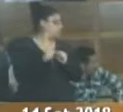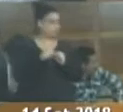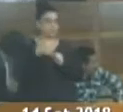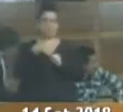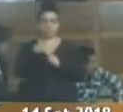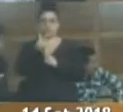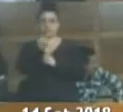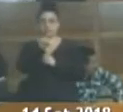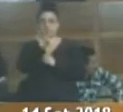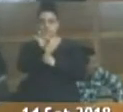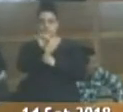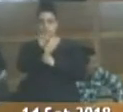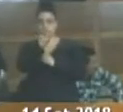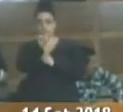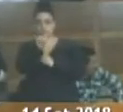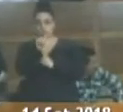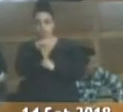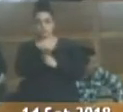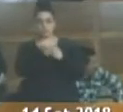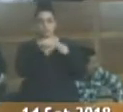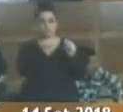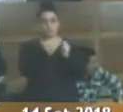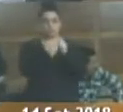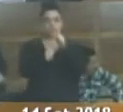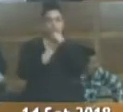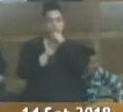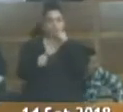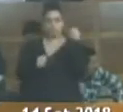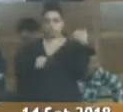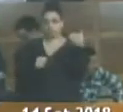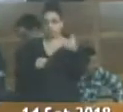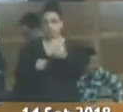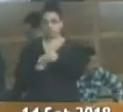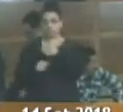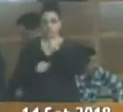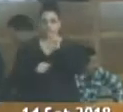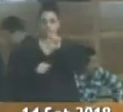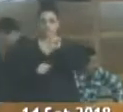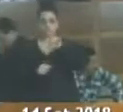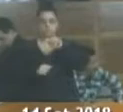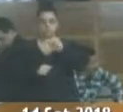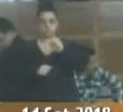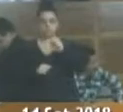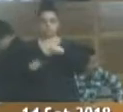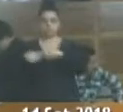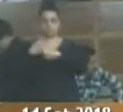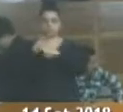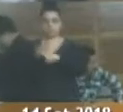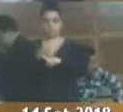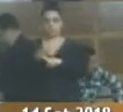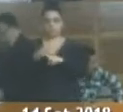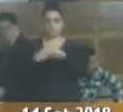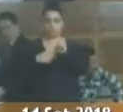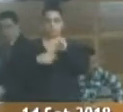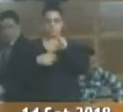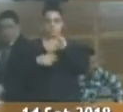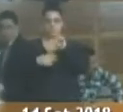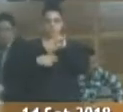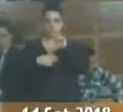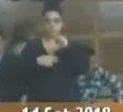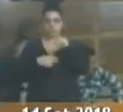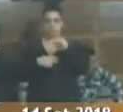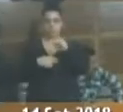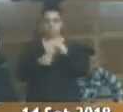Vitória, que esteve lá com a sua avó, a dona Regina, nos procurou através da Luciana. Então, isso aqui,